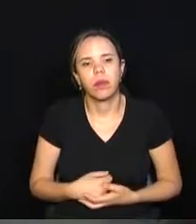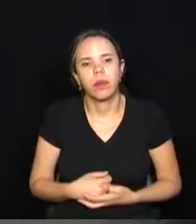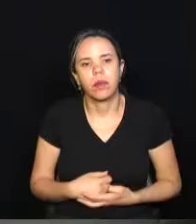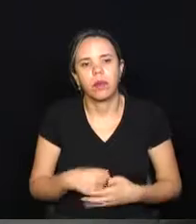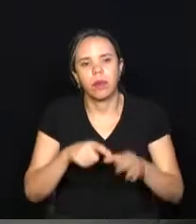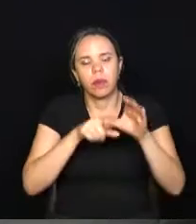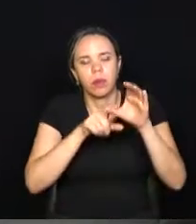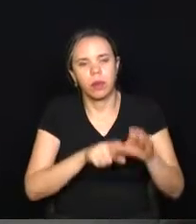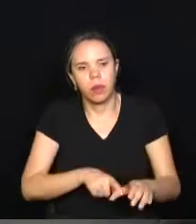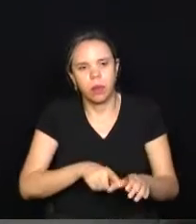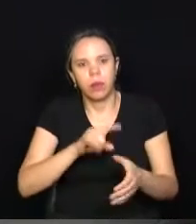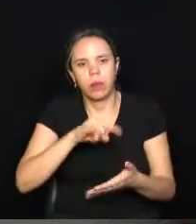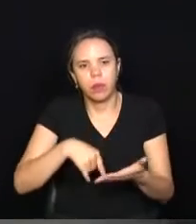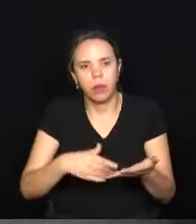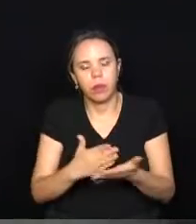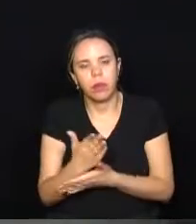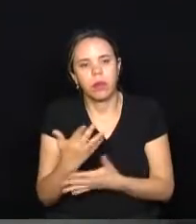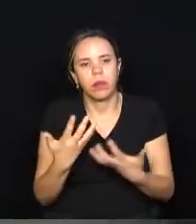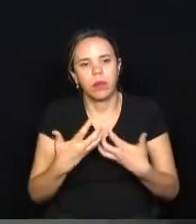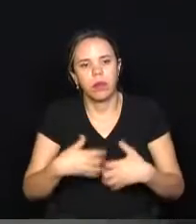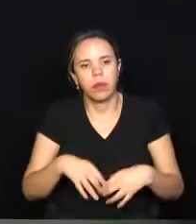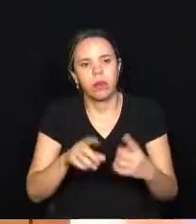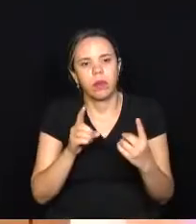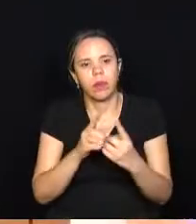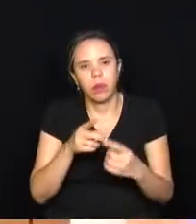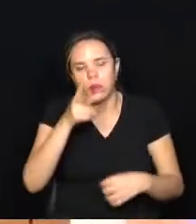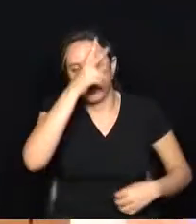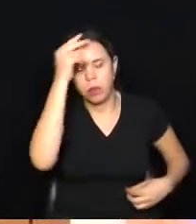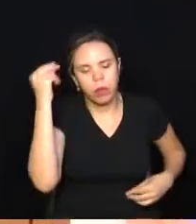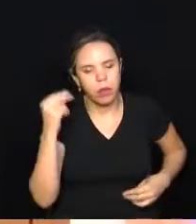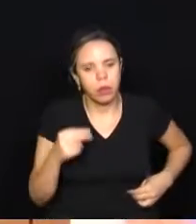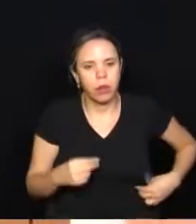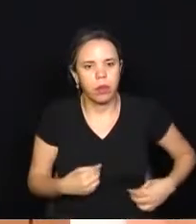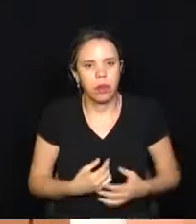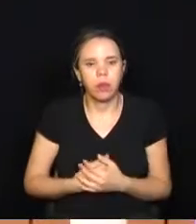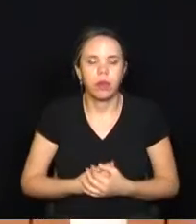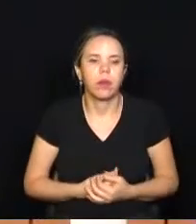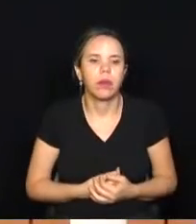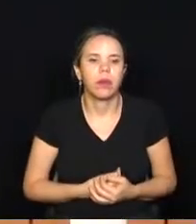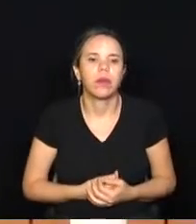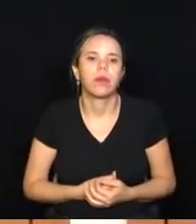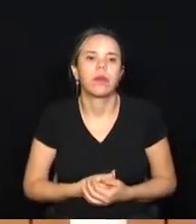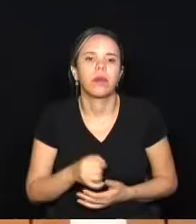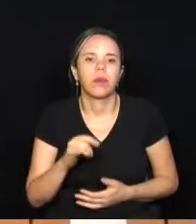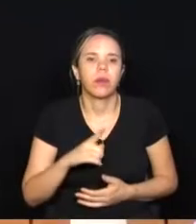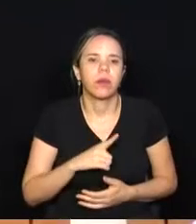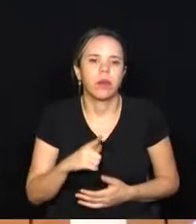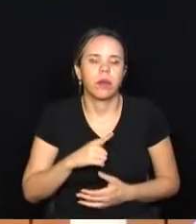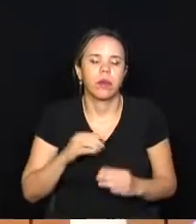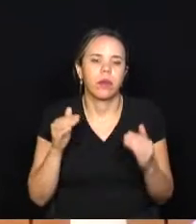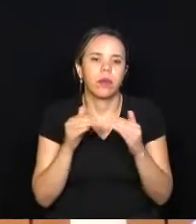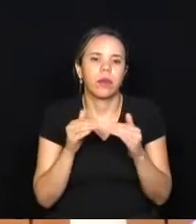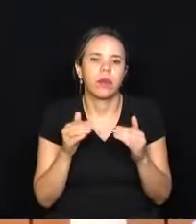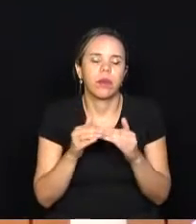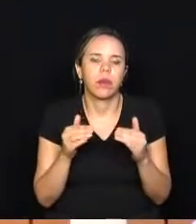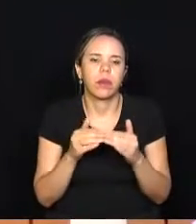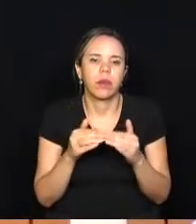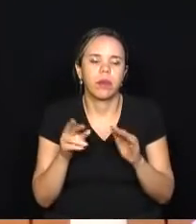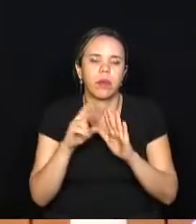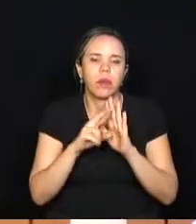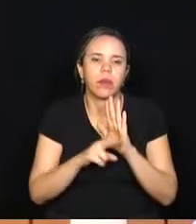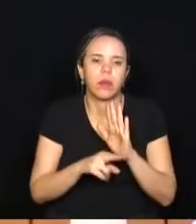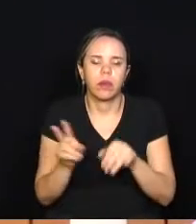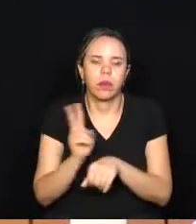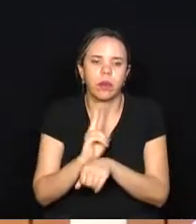depende de alvarás, né? Alvará de funcionamento, alvará da prefeitura. Você tem que ter concordância com as normas da